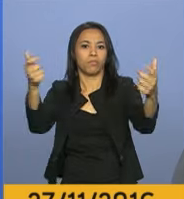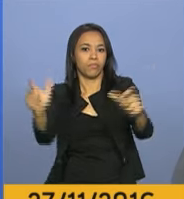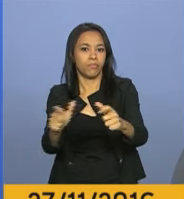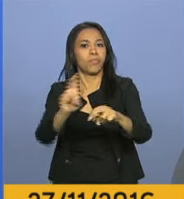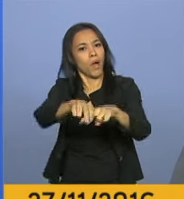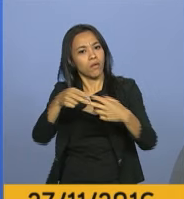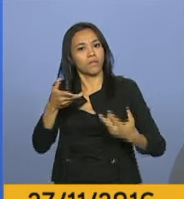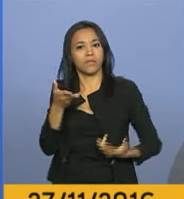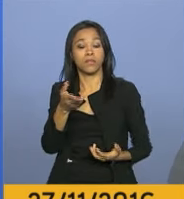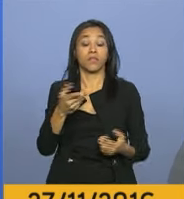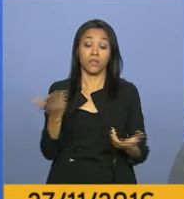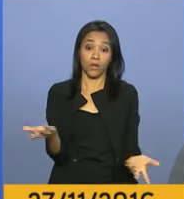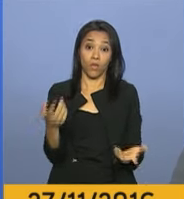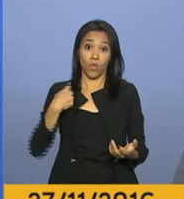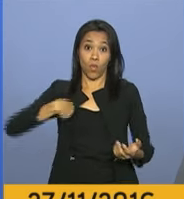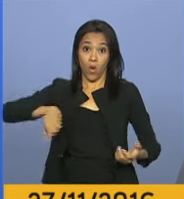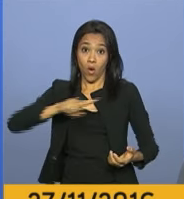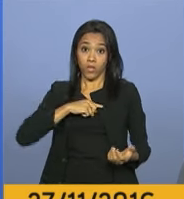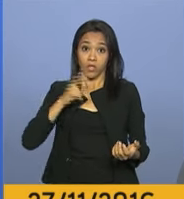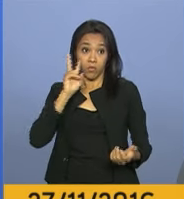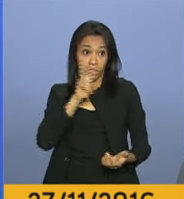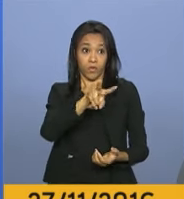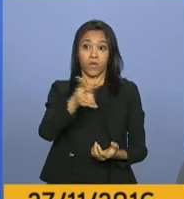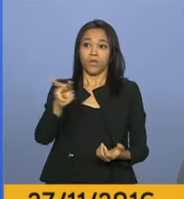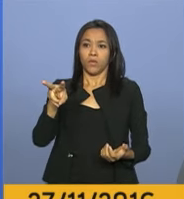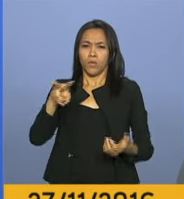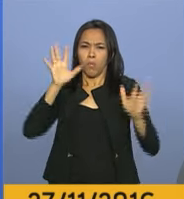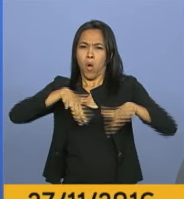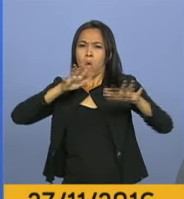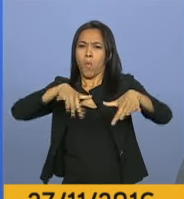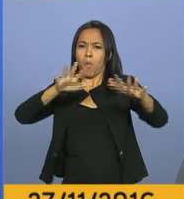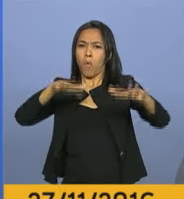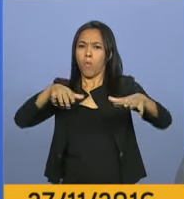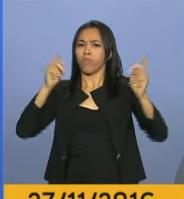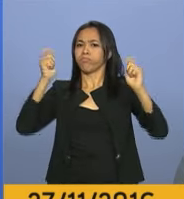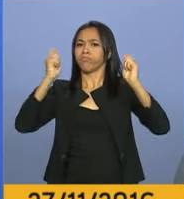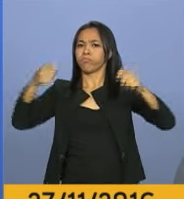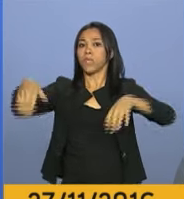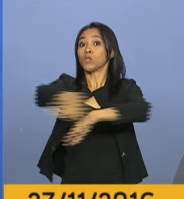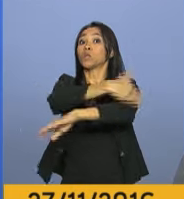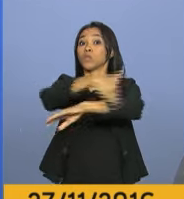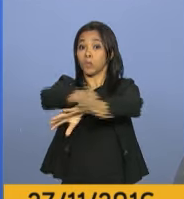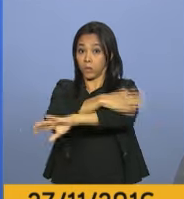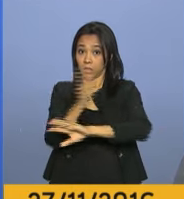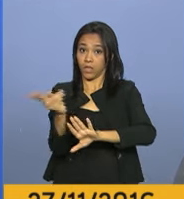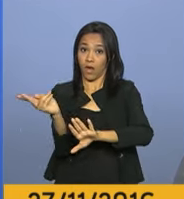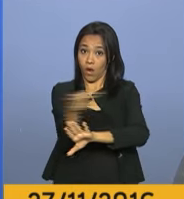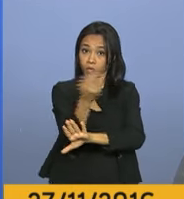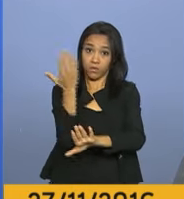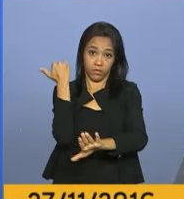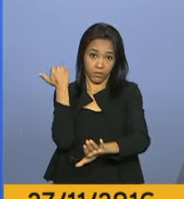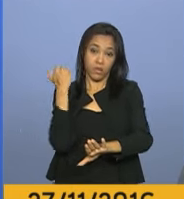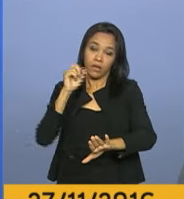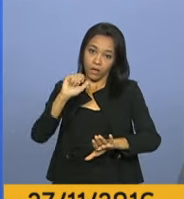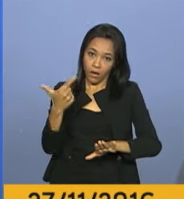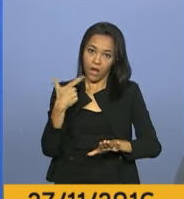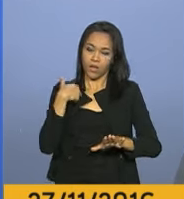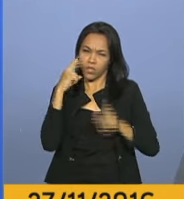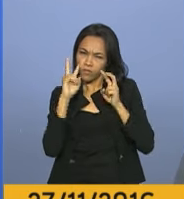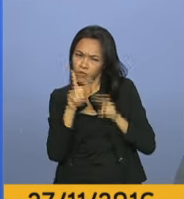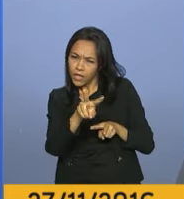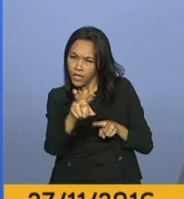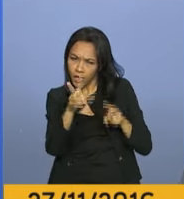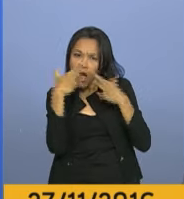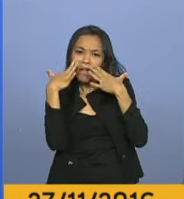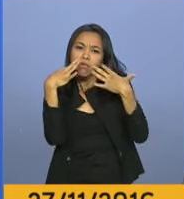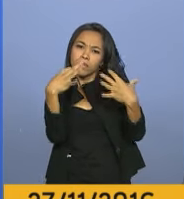momento, estamos assistindo a uma mobilização das ruas. E nós verificamos que haveremos de atendê-las. É claro